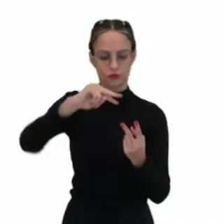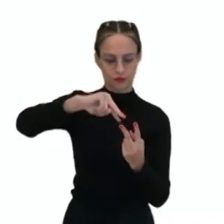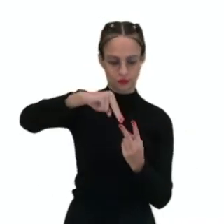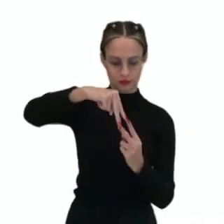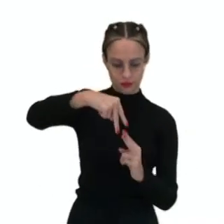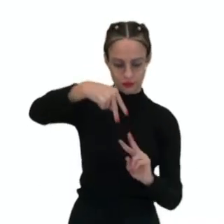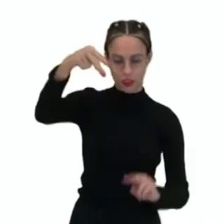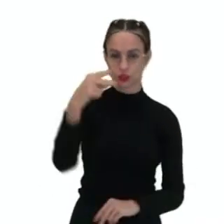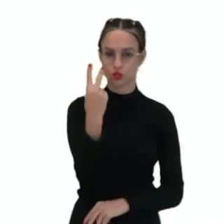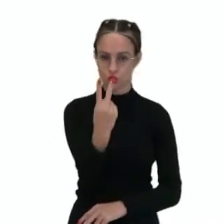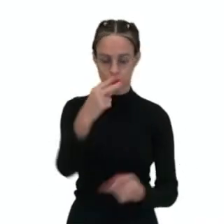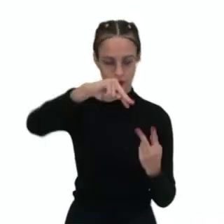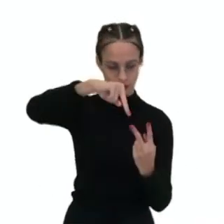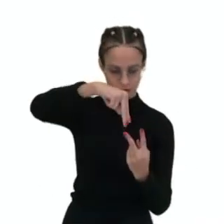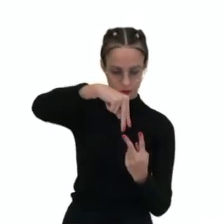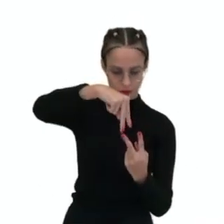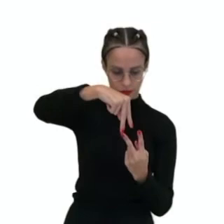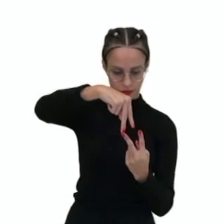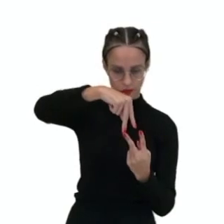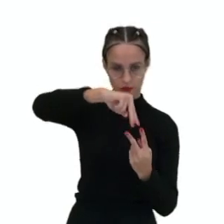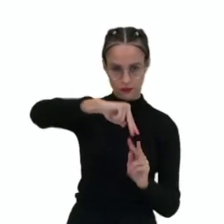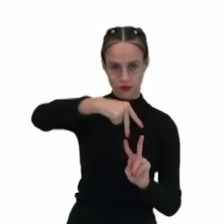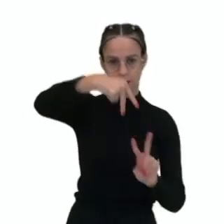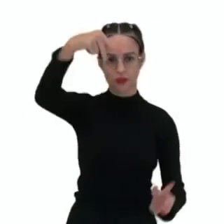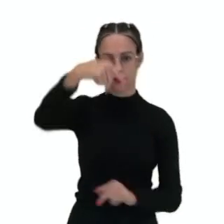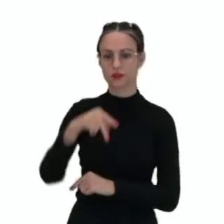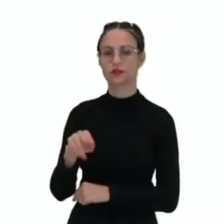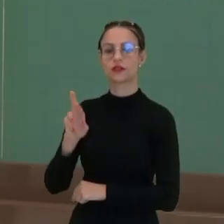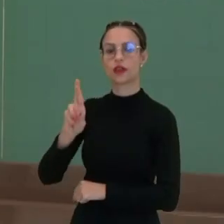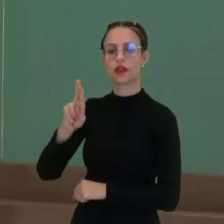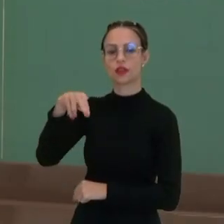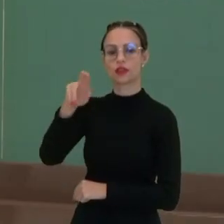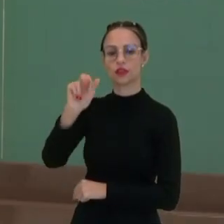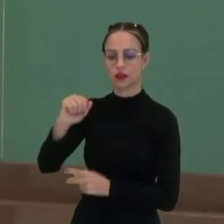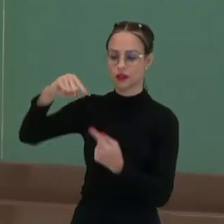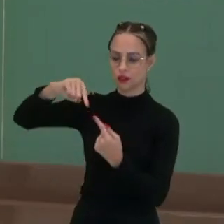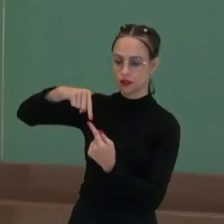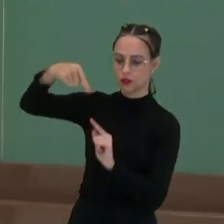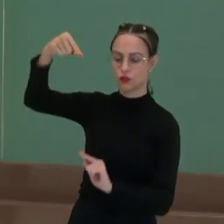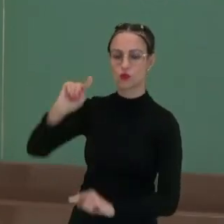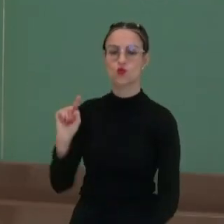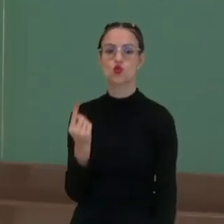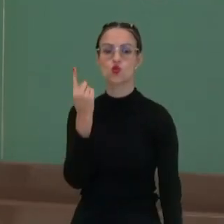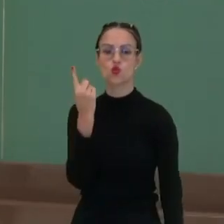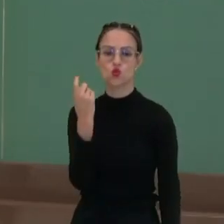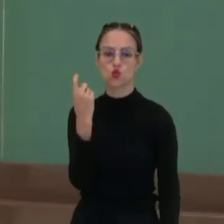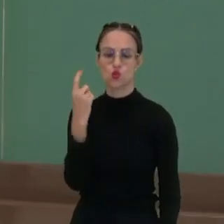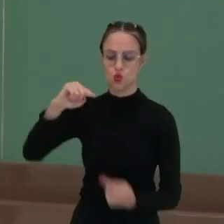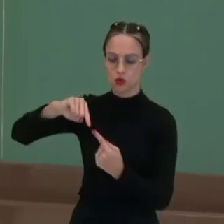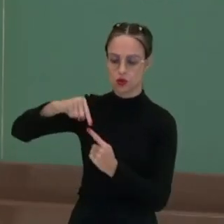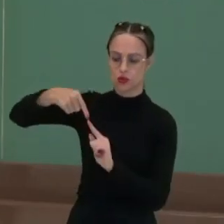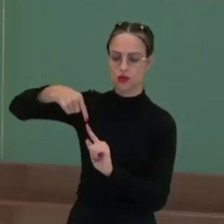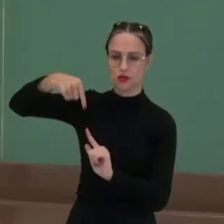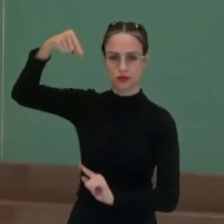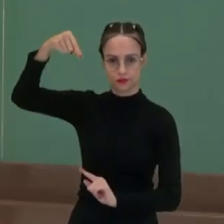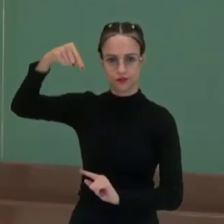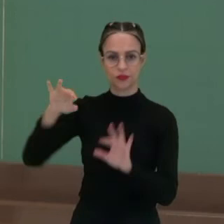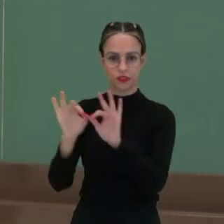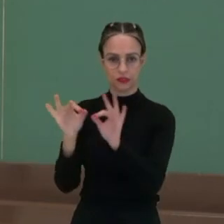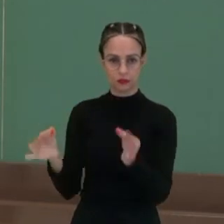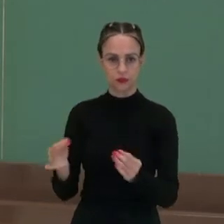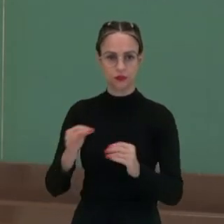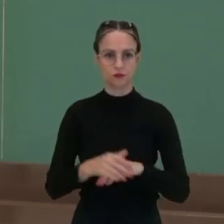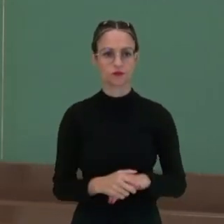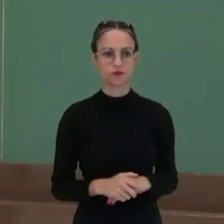DNA, ele tem dupla hélice e o RNA, uma fita única, também chamada de fita